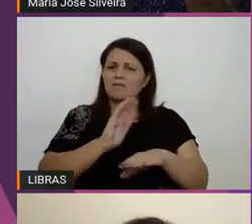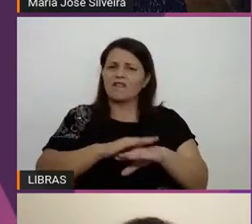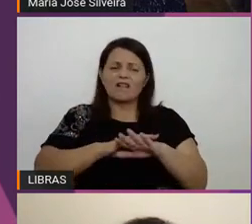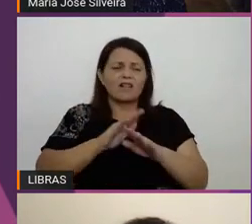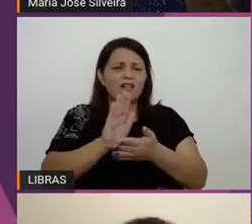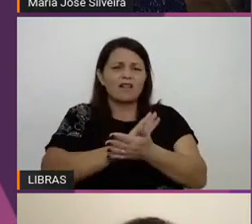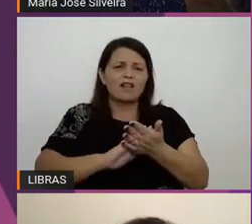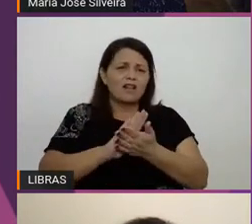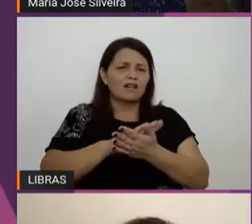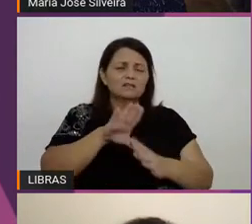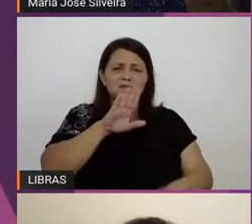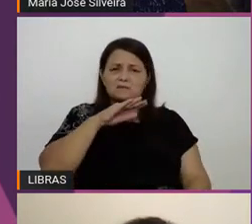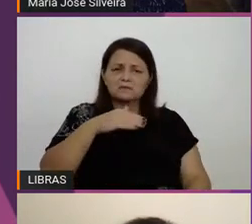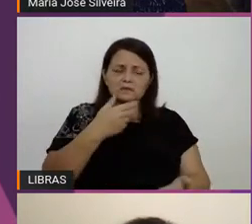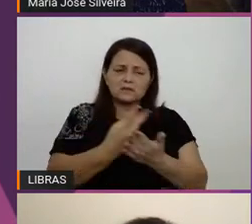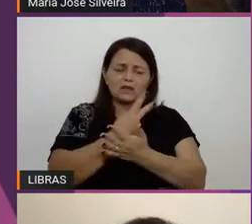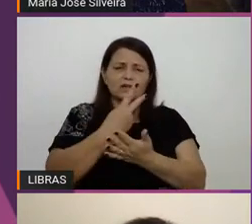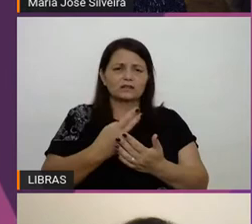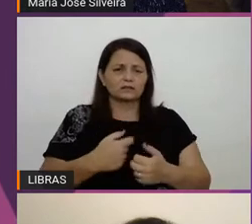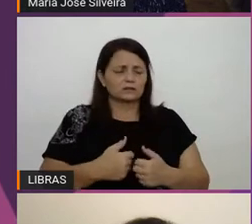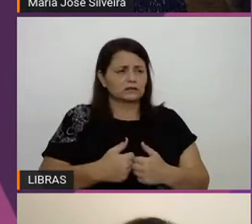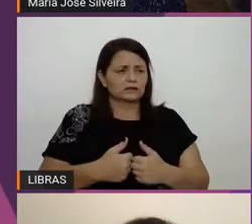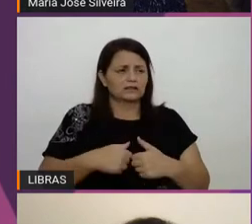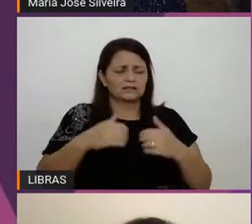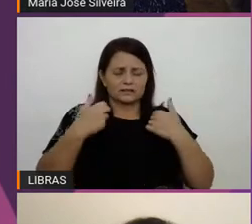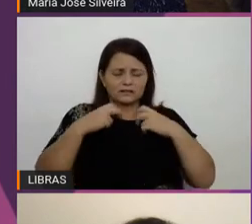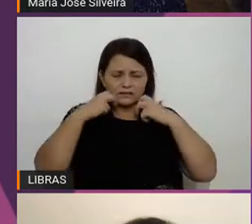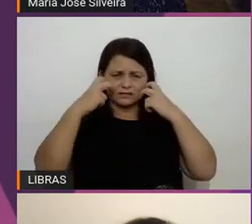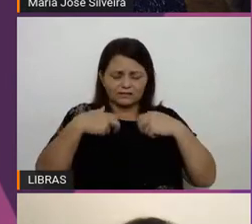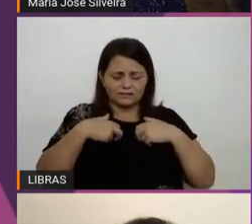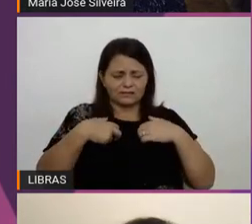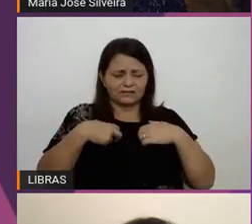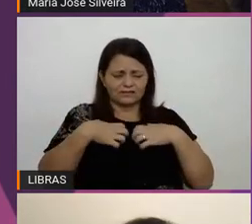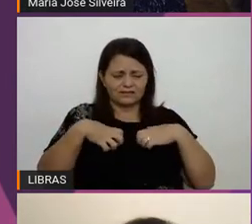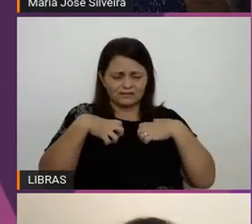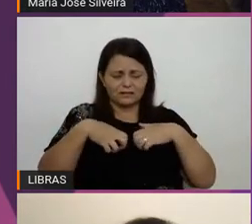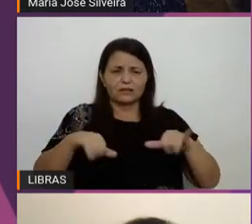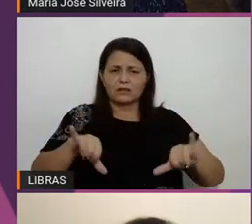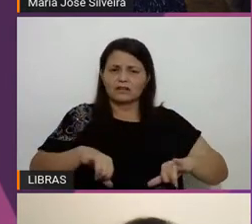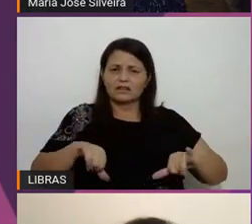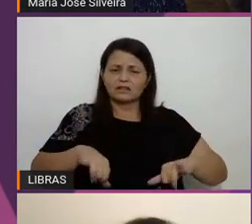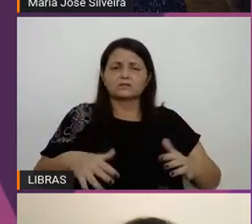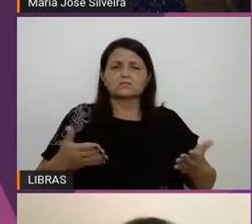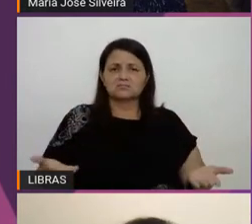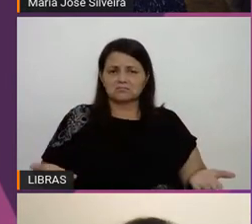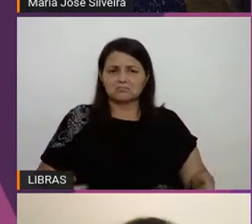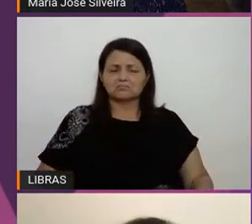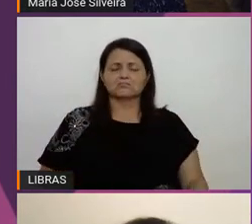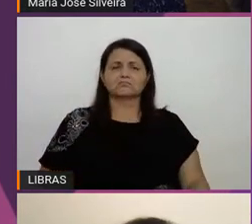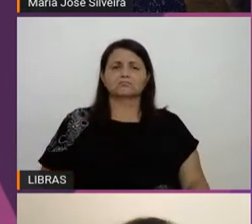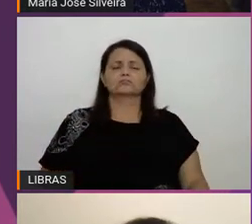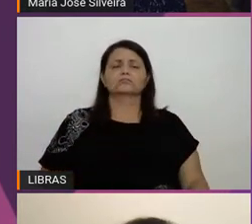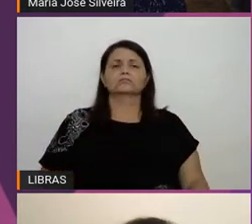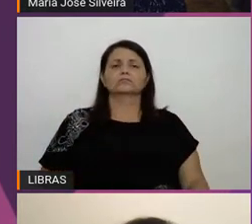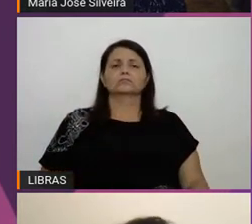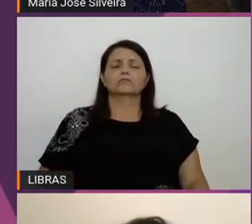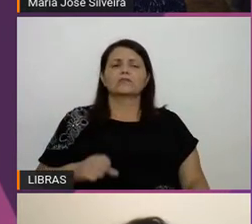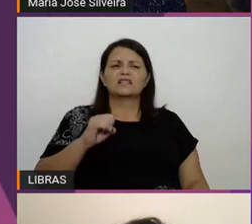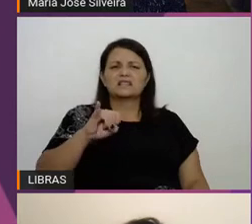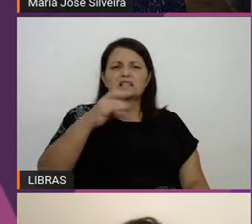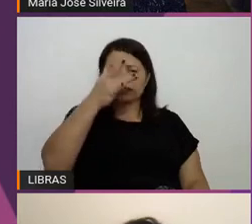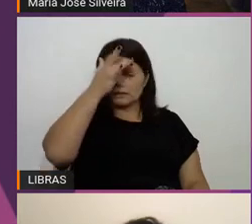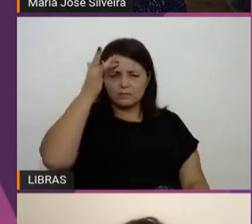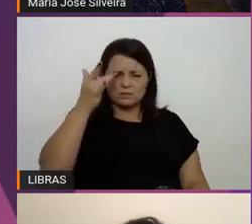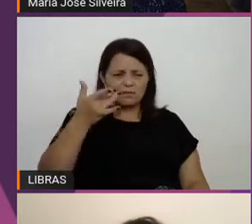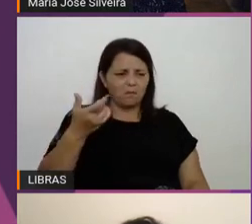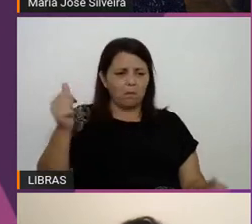amanhã é dizer rosto duro de pedra aqui em vermelha só tem medo quem não presta só que não presta